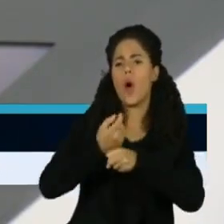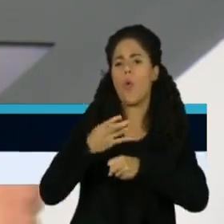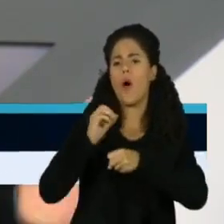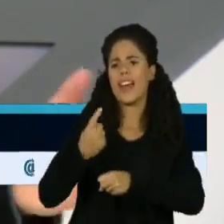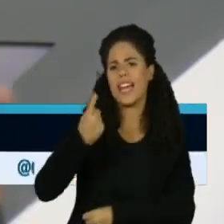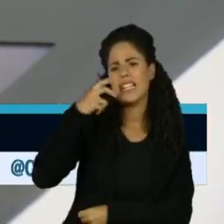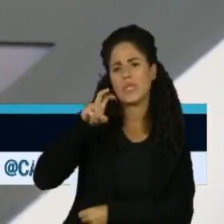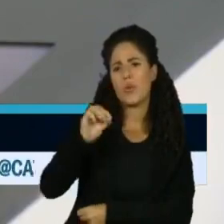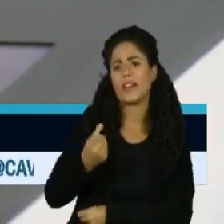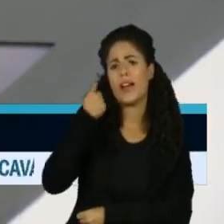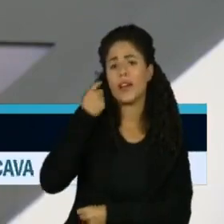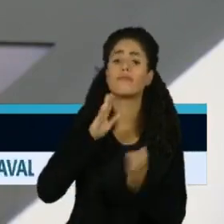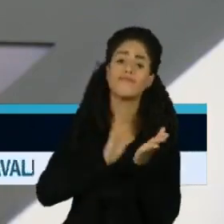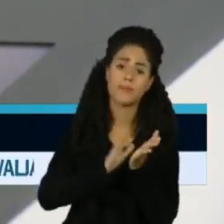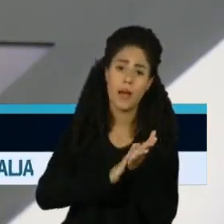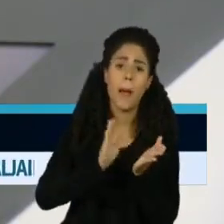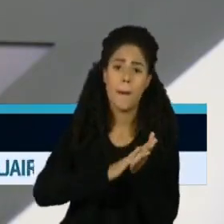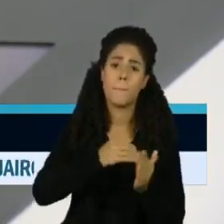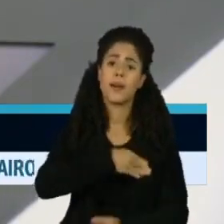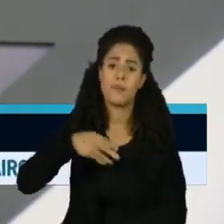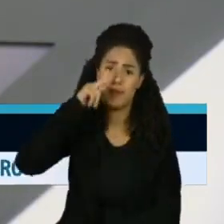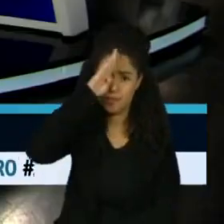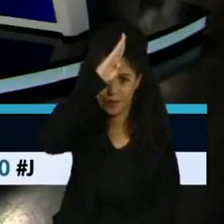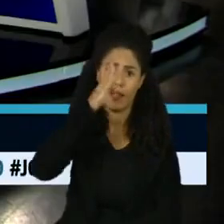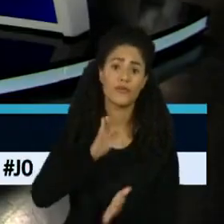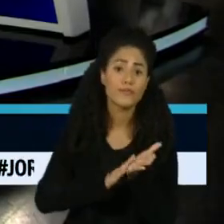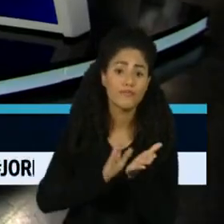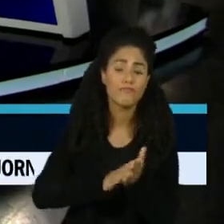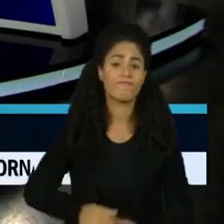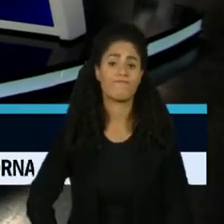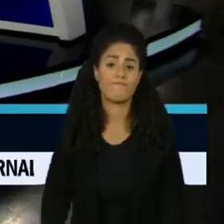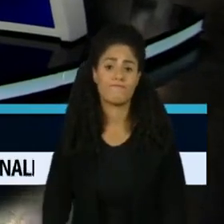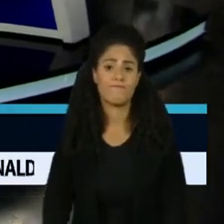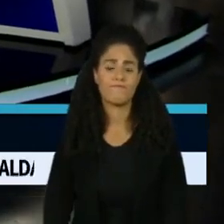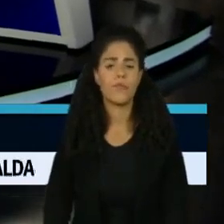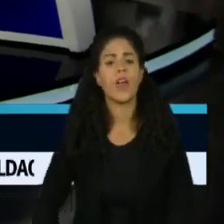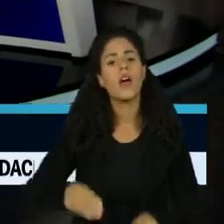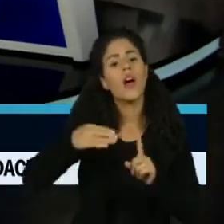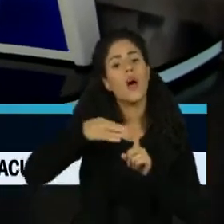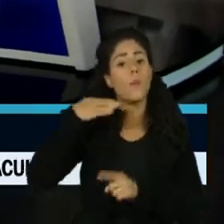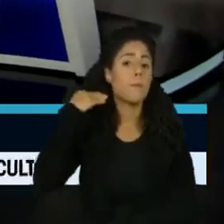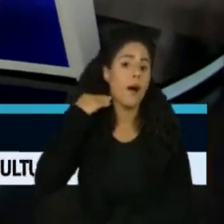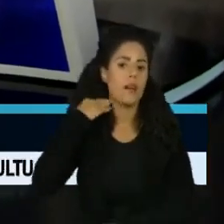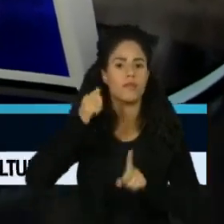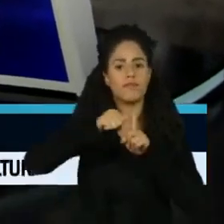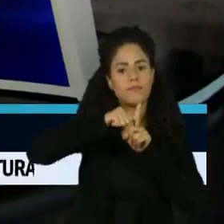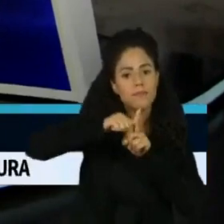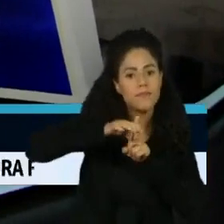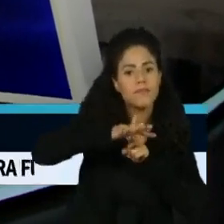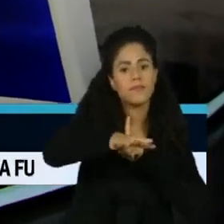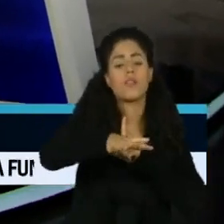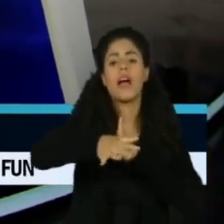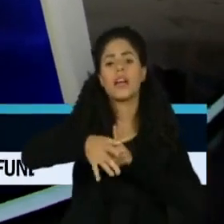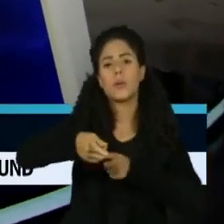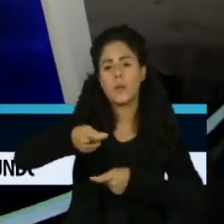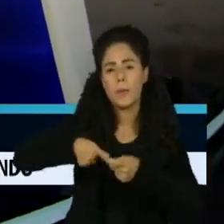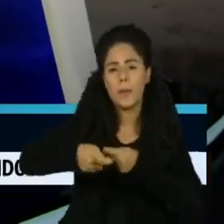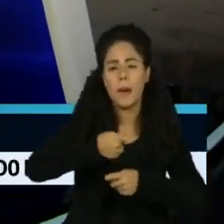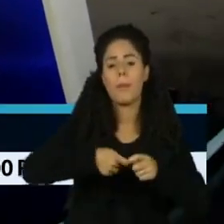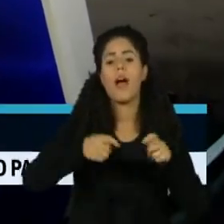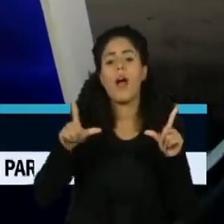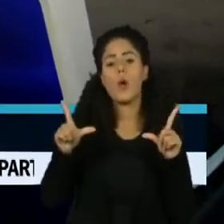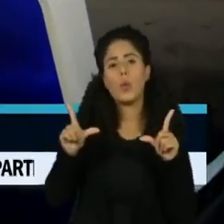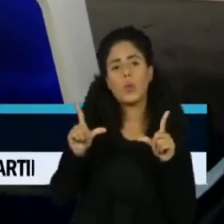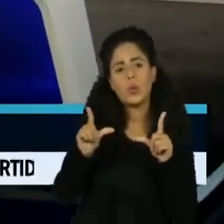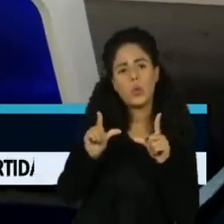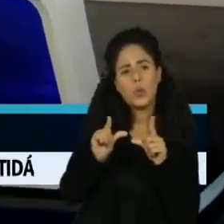anos atrás. Parabéns, presidente, o senhor conseguiu. O Banco Central vai calibrar o aperto monetário em altas menores nos